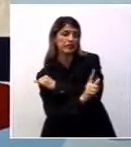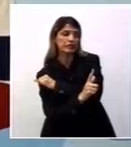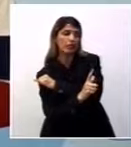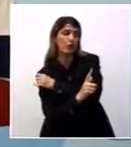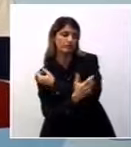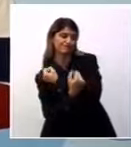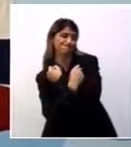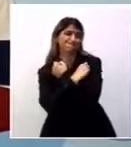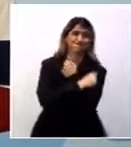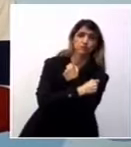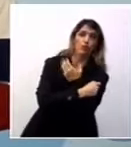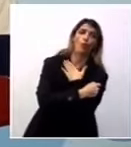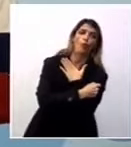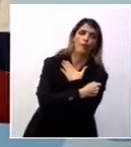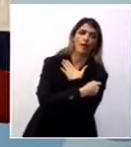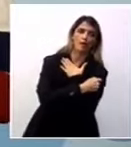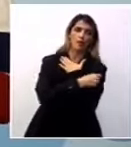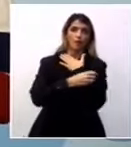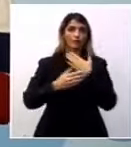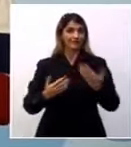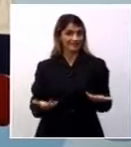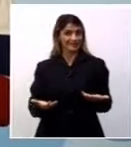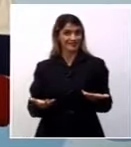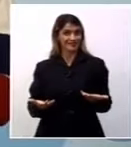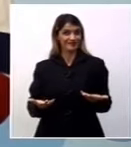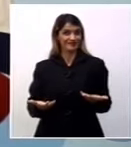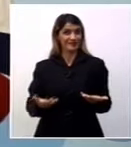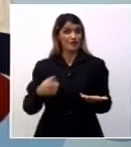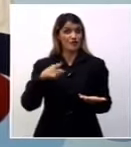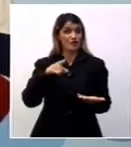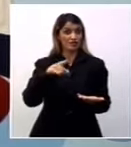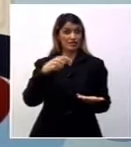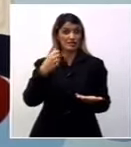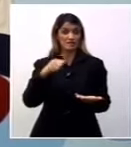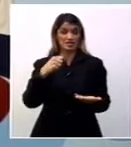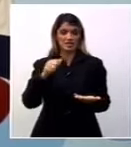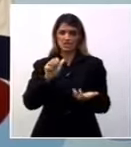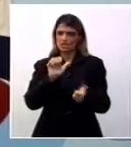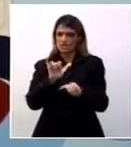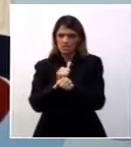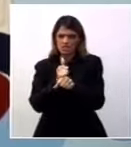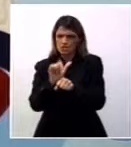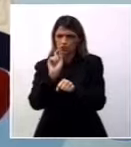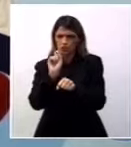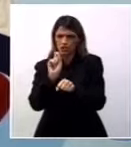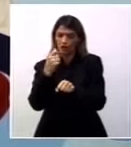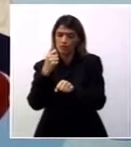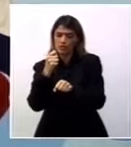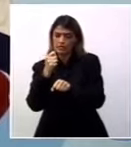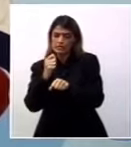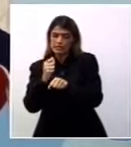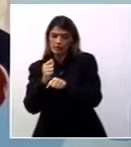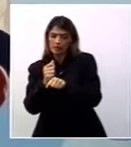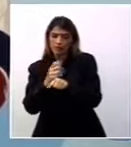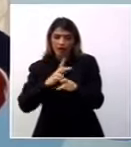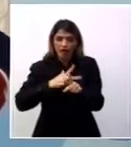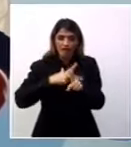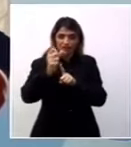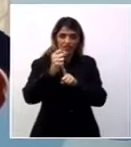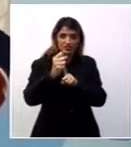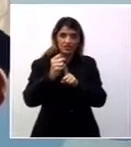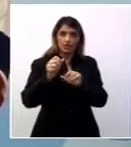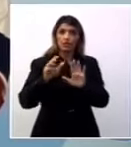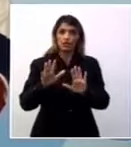meu. Nesse caso, você vai ter que montar a sua estratégia para vencer ele. Ou seja, vou